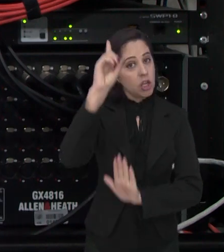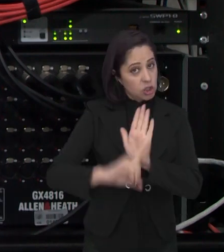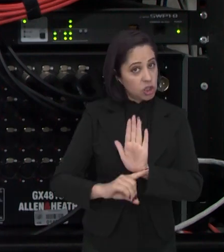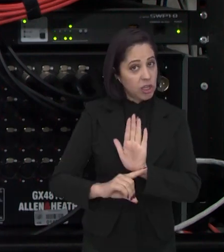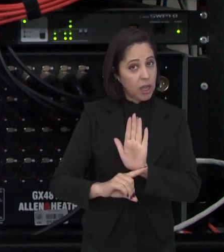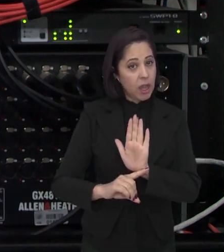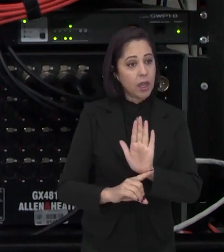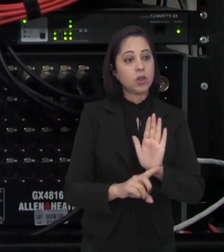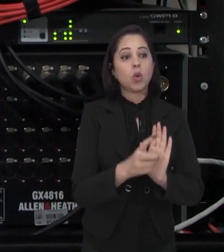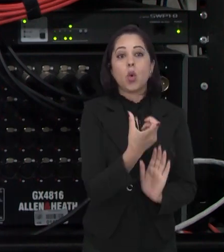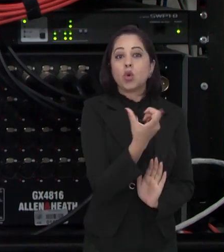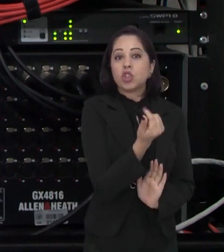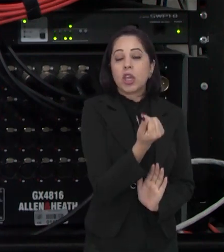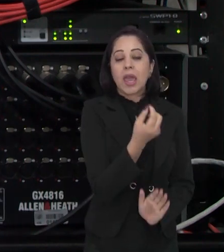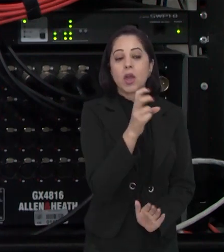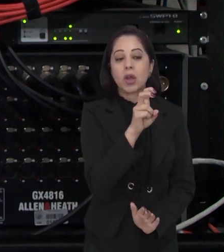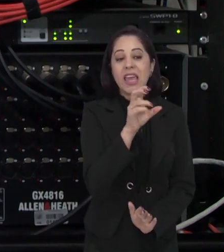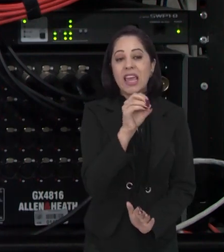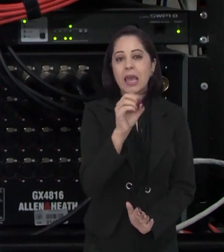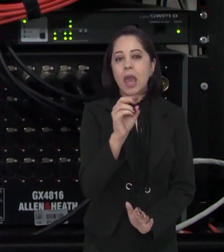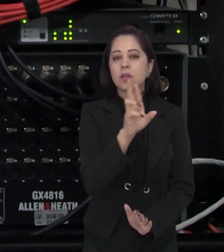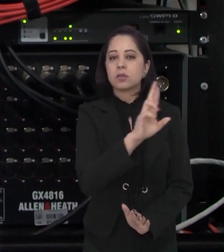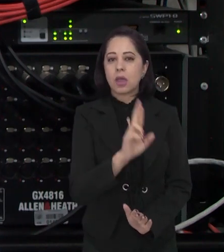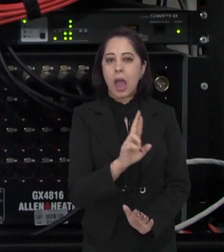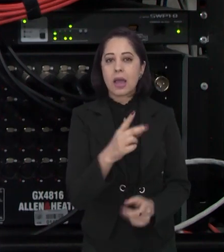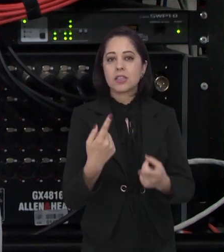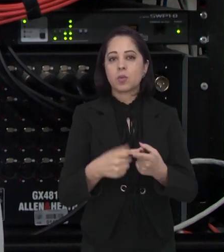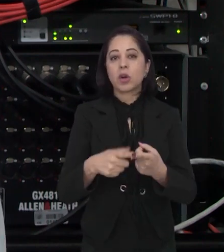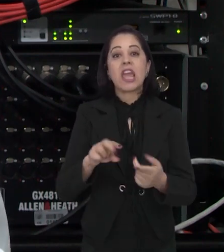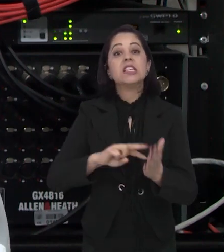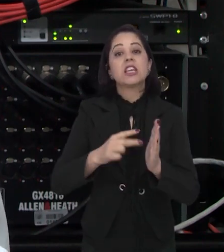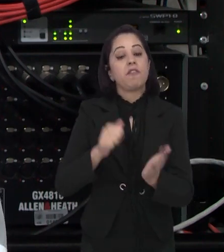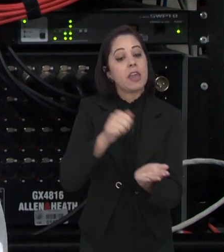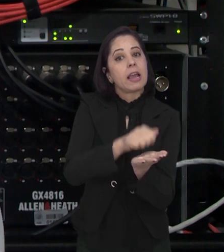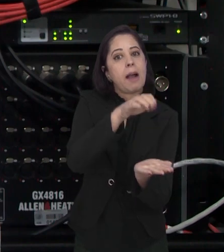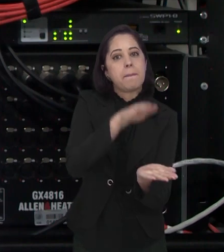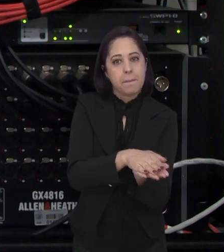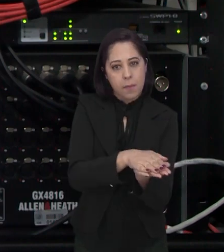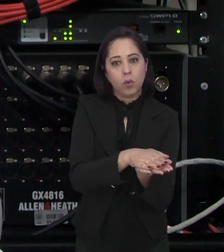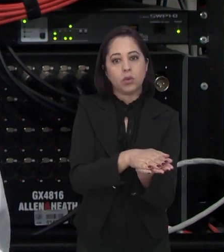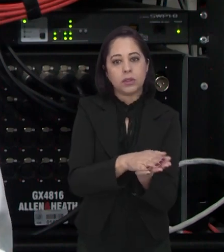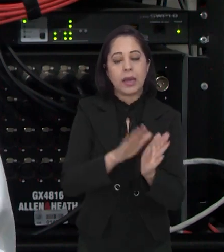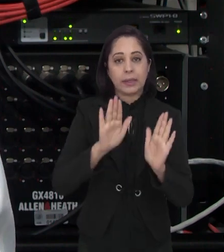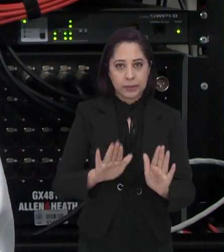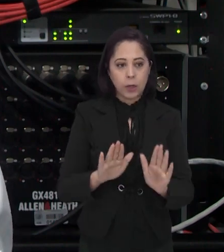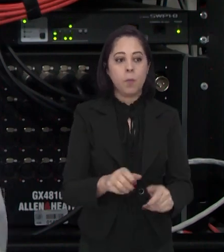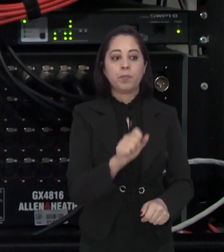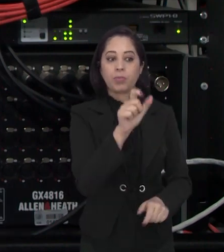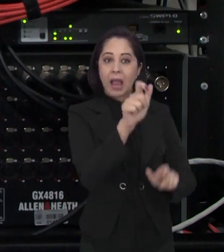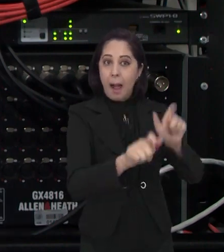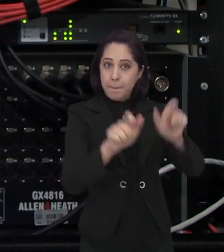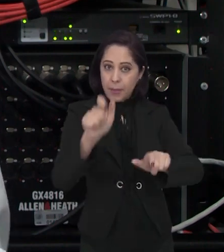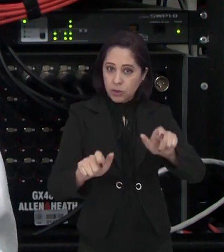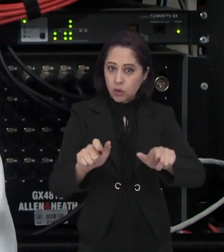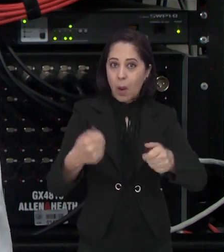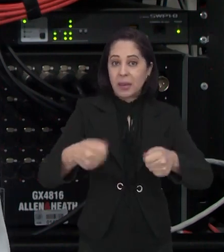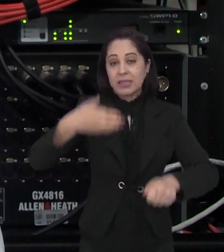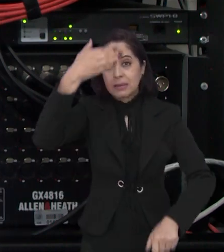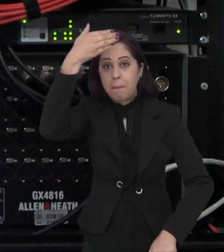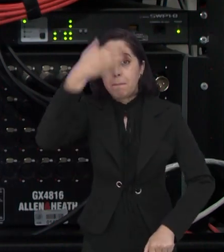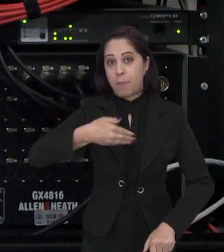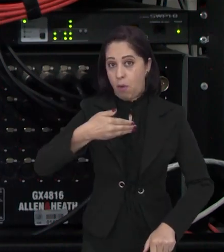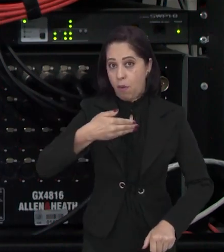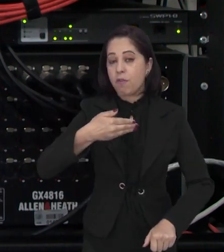valor de R$500 por dano moral individual. Esses usuários, então, teriam que estar com o aplicativo, teriam que fazer uso